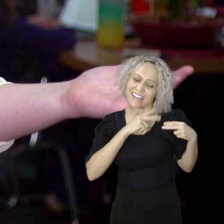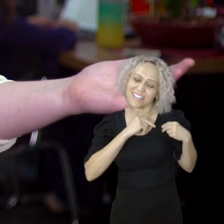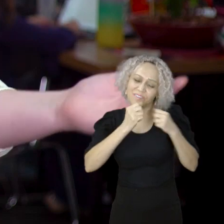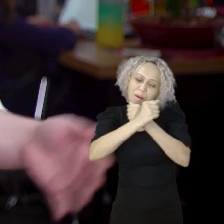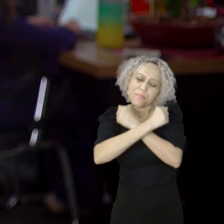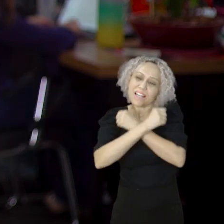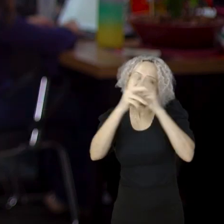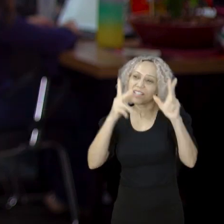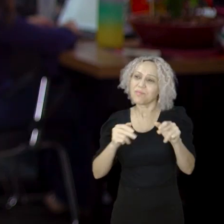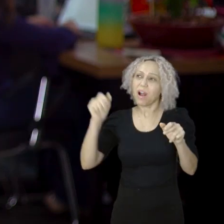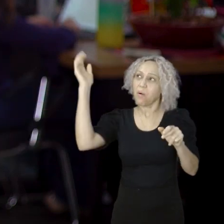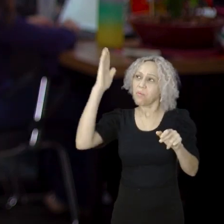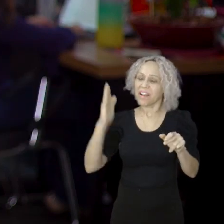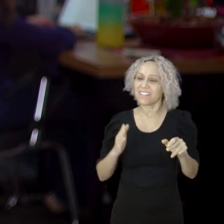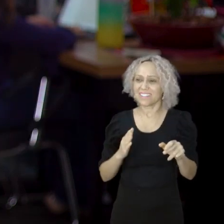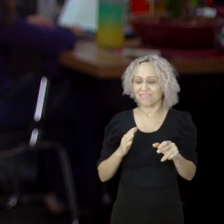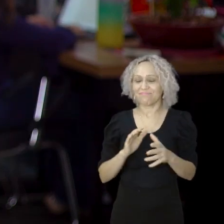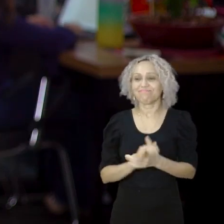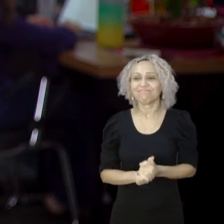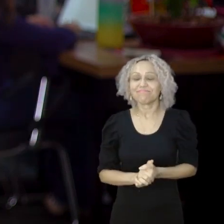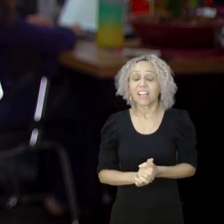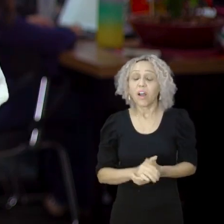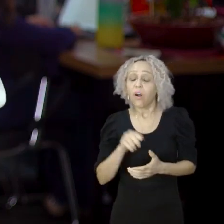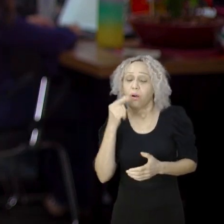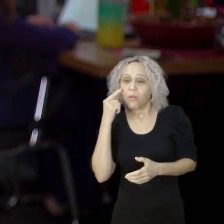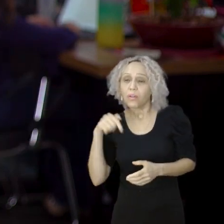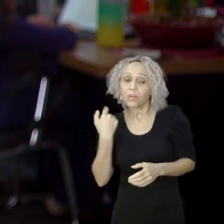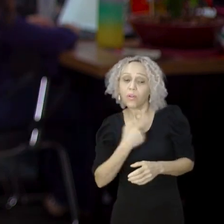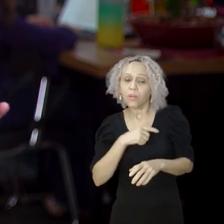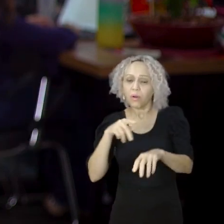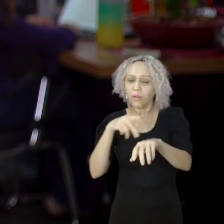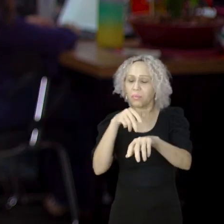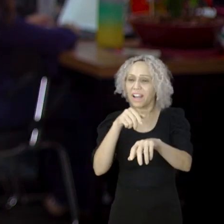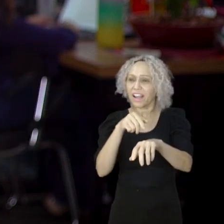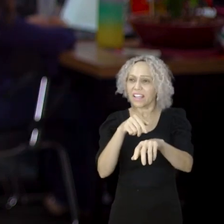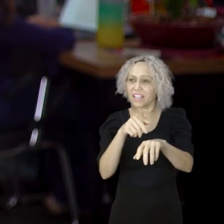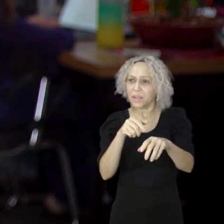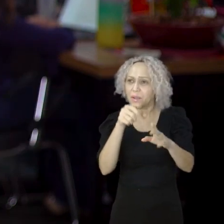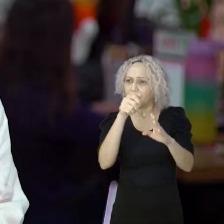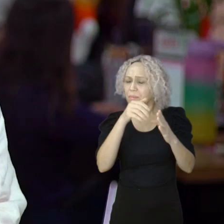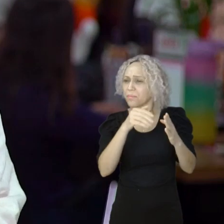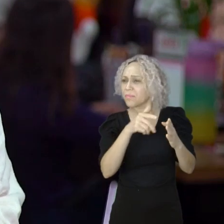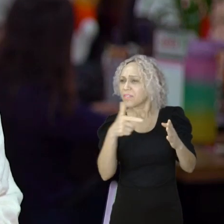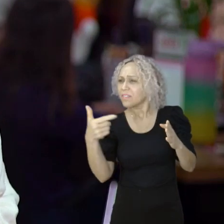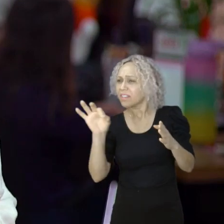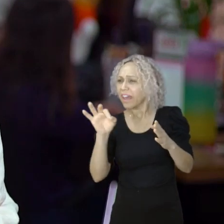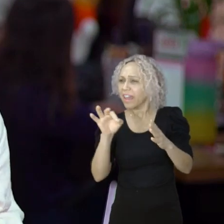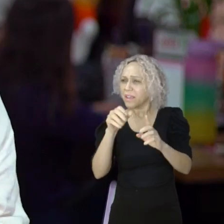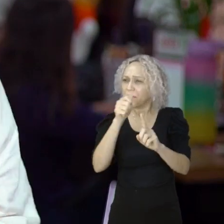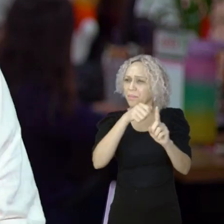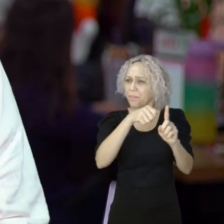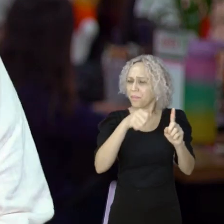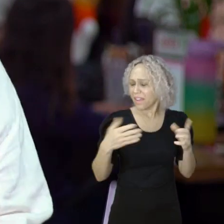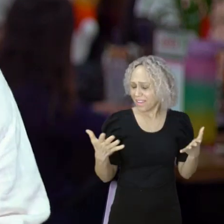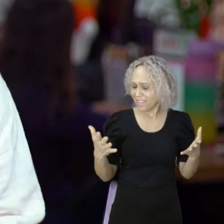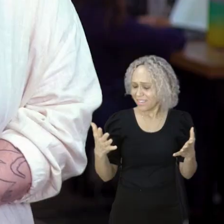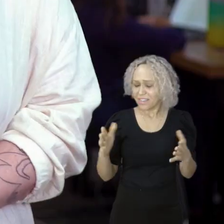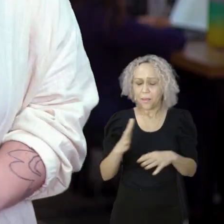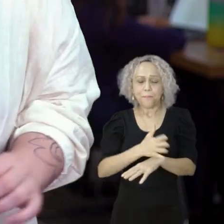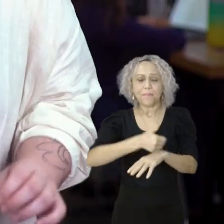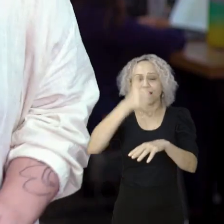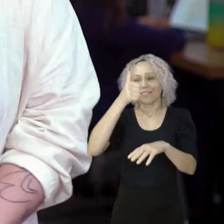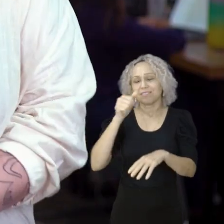Brasil, né? Olha só o quanto o nosso país já melhorou em menos de 10 meses. O Washington comentou no nosso